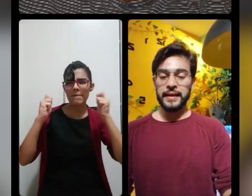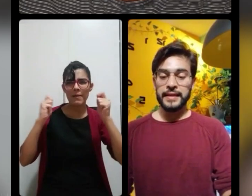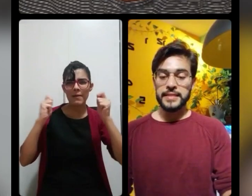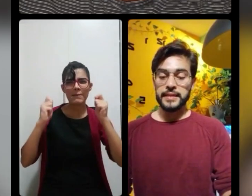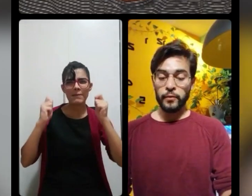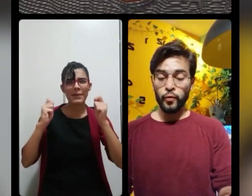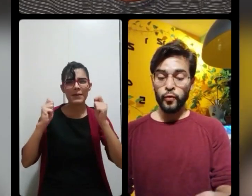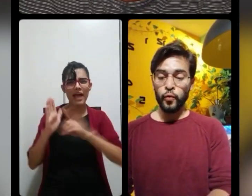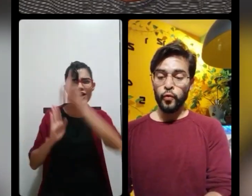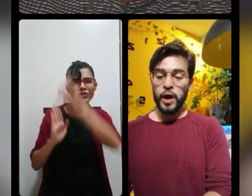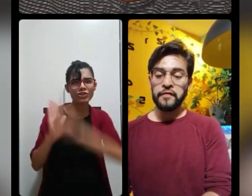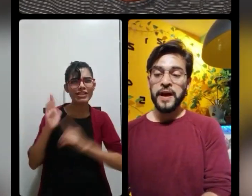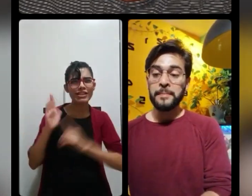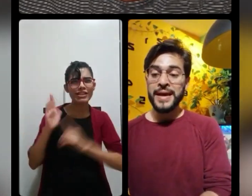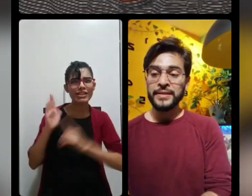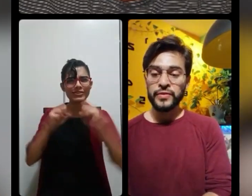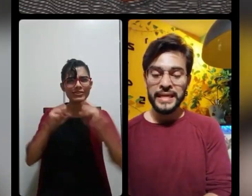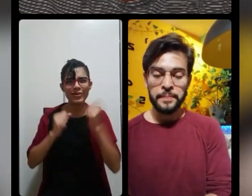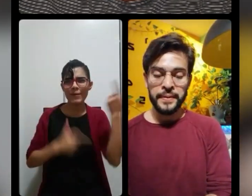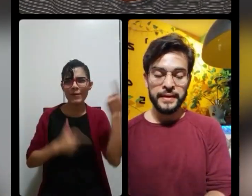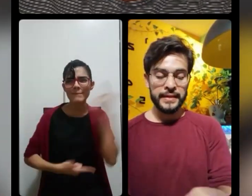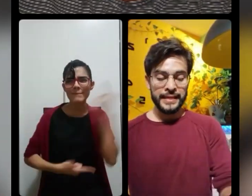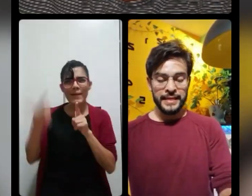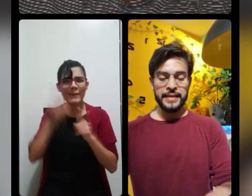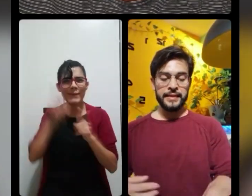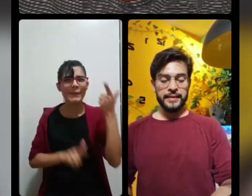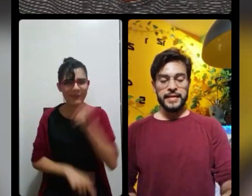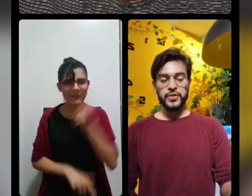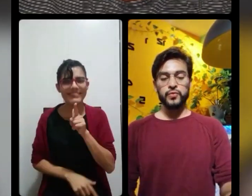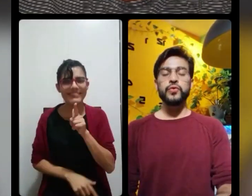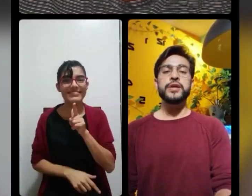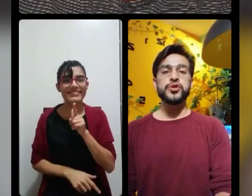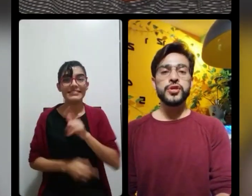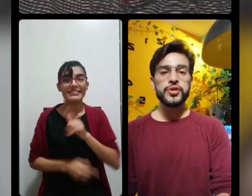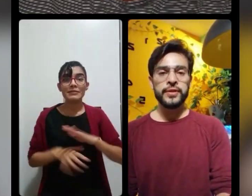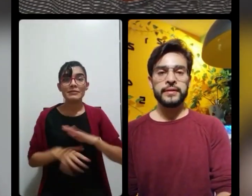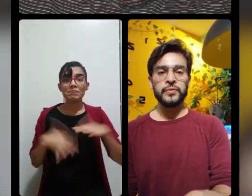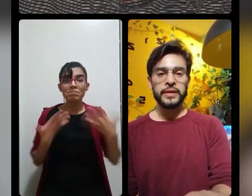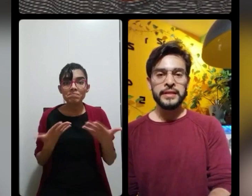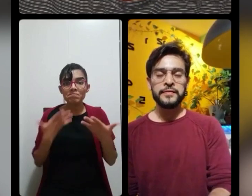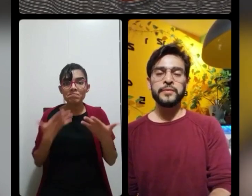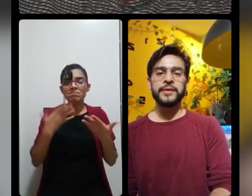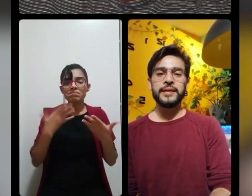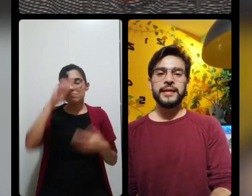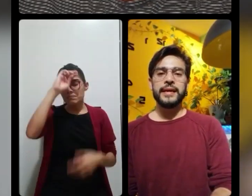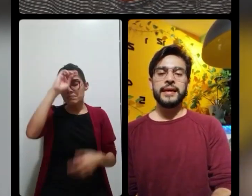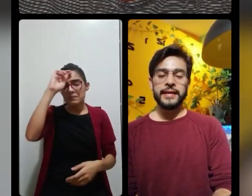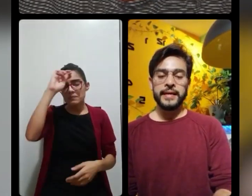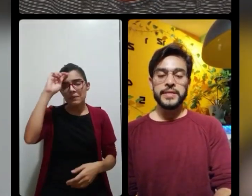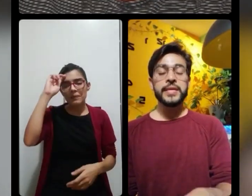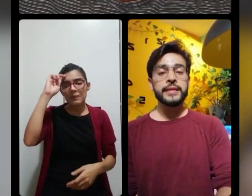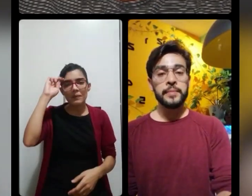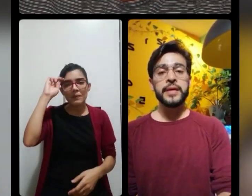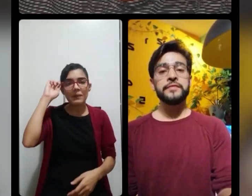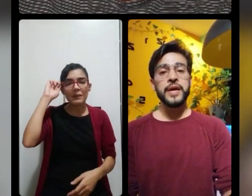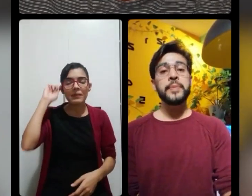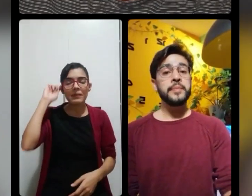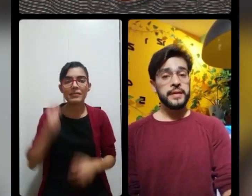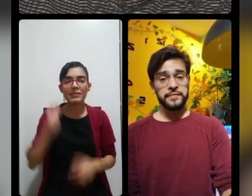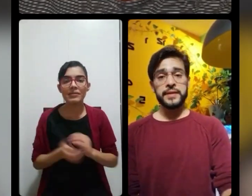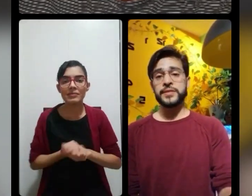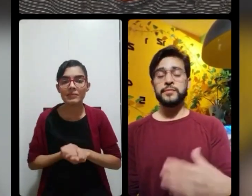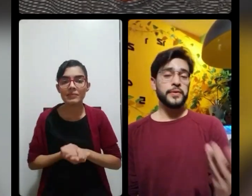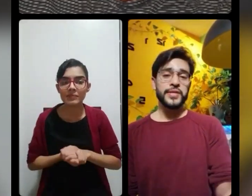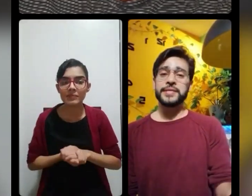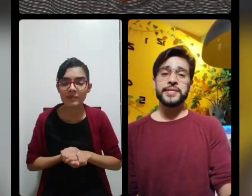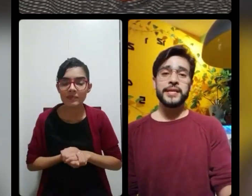E o alfabeto de Lepê que Cascudo registra no livro, certamente foi a